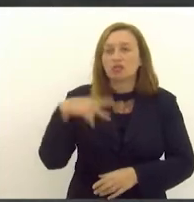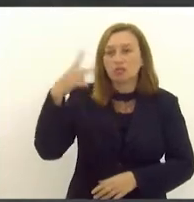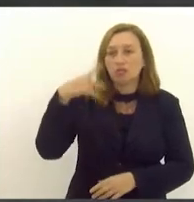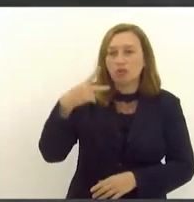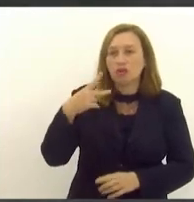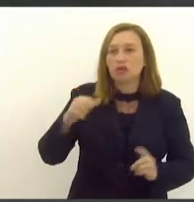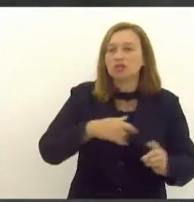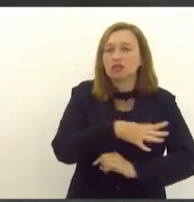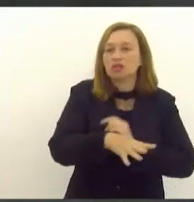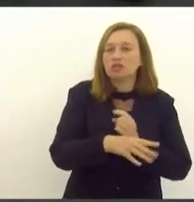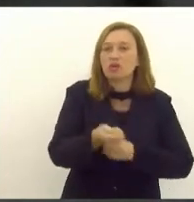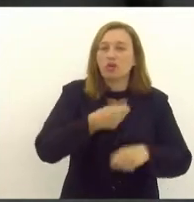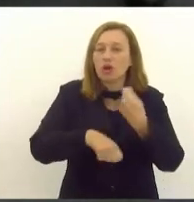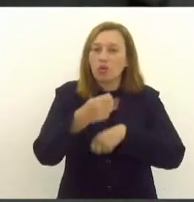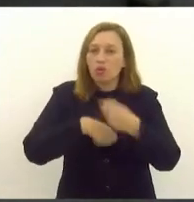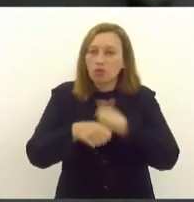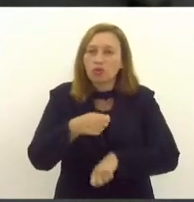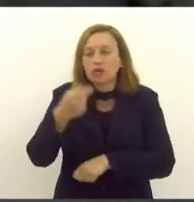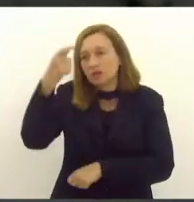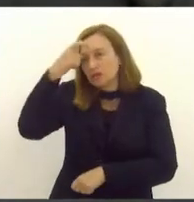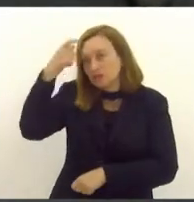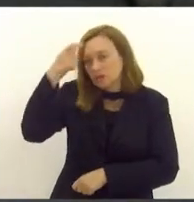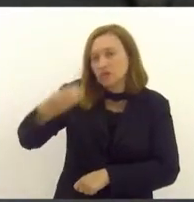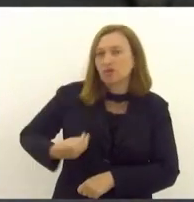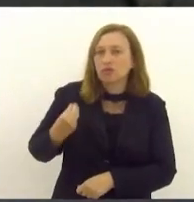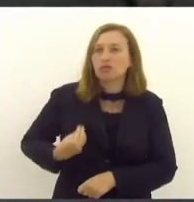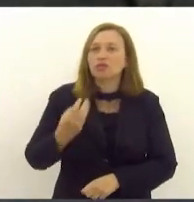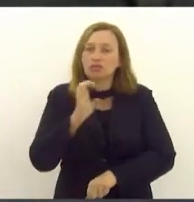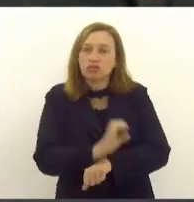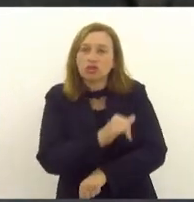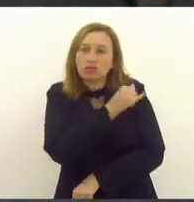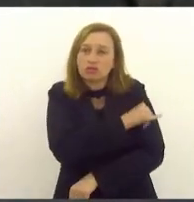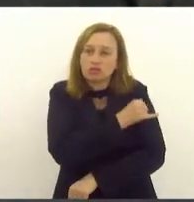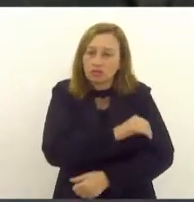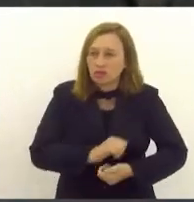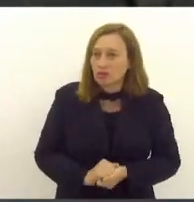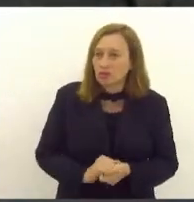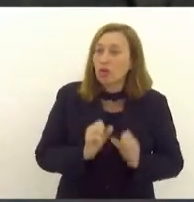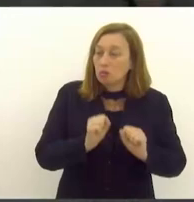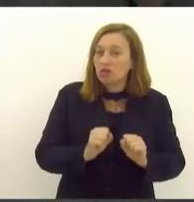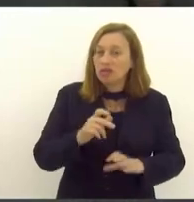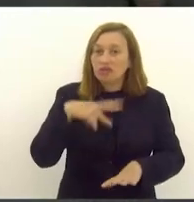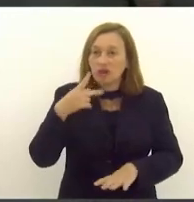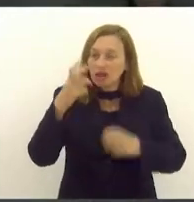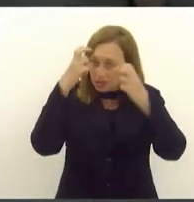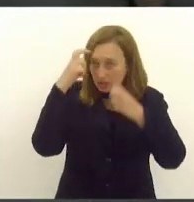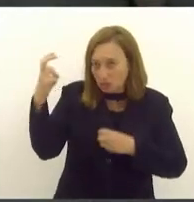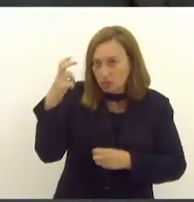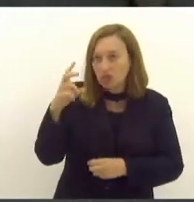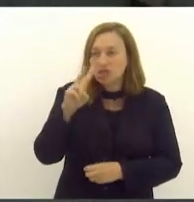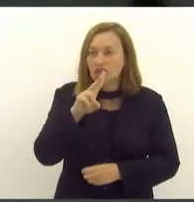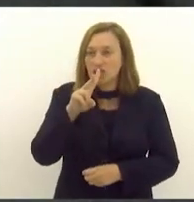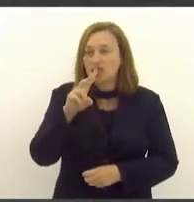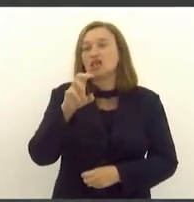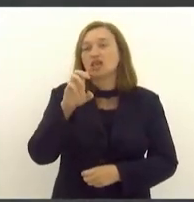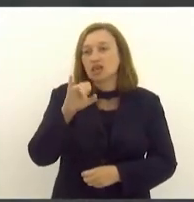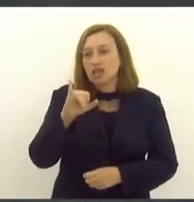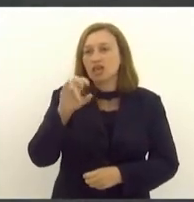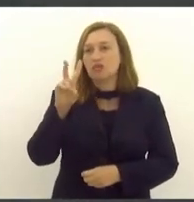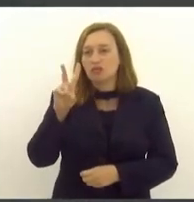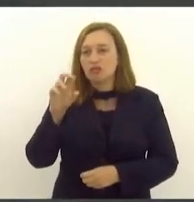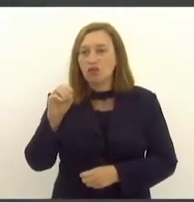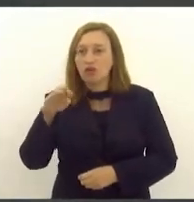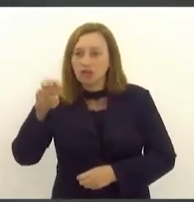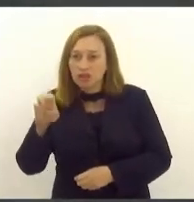social Econômica na memória viva do Estado do Rio de Janeiro poderia citar na cultura Dona Ivone Lara poderia estar